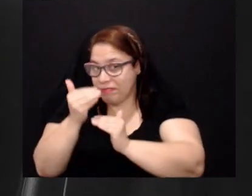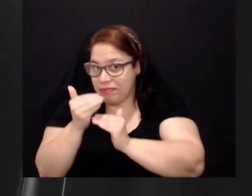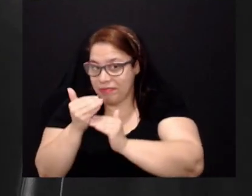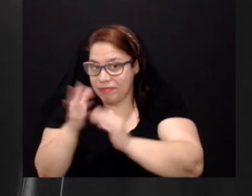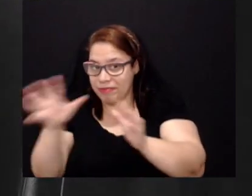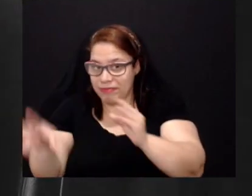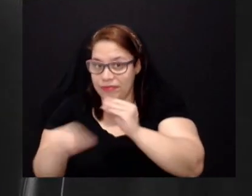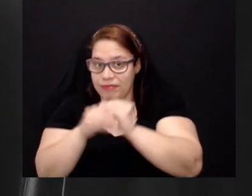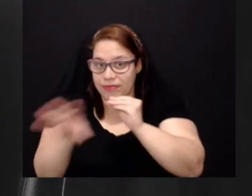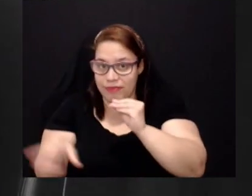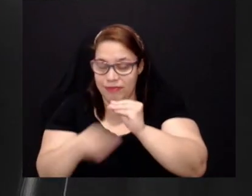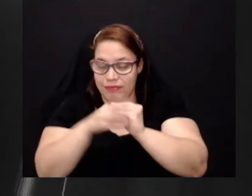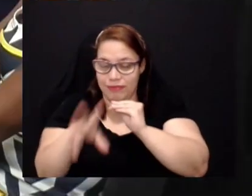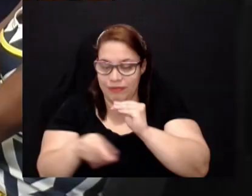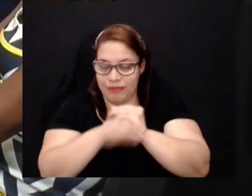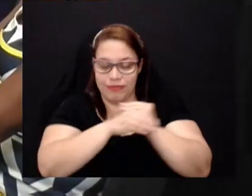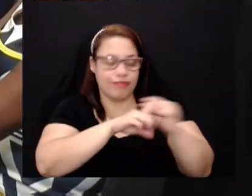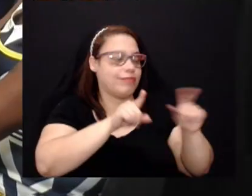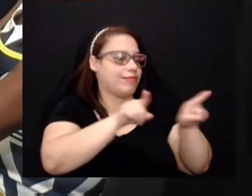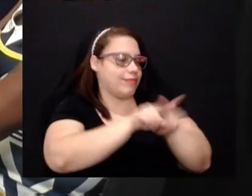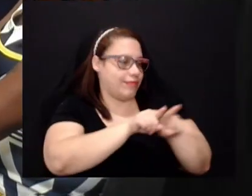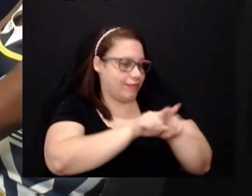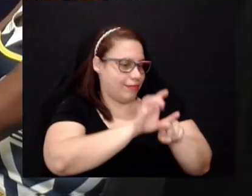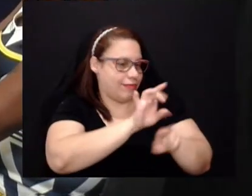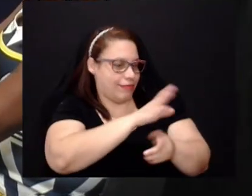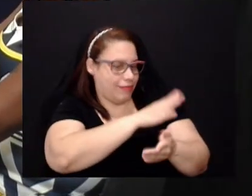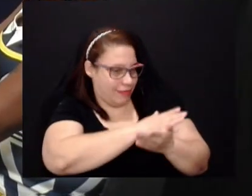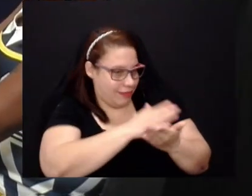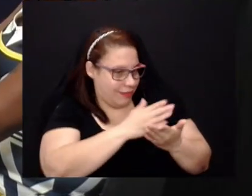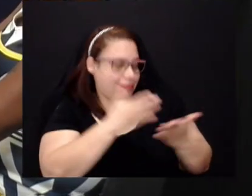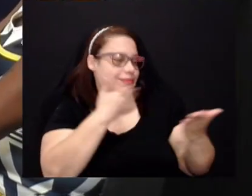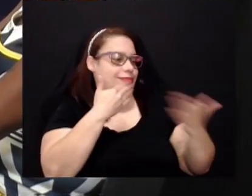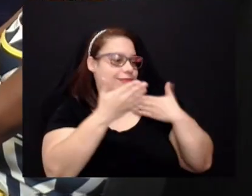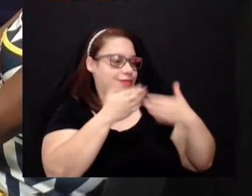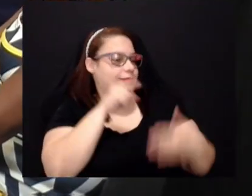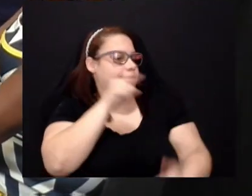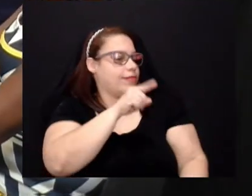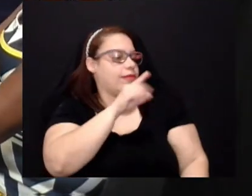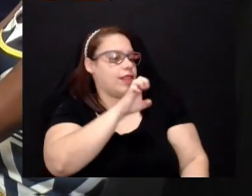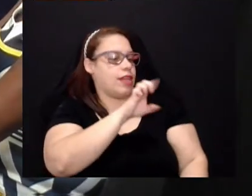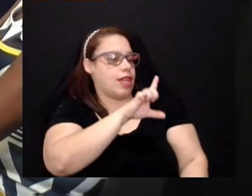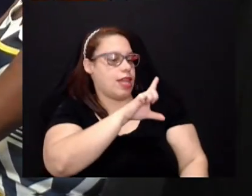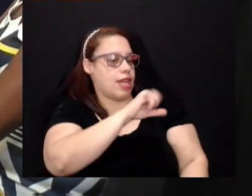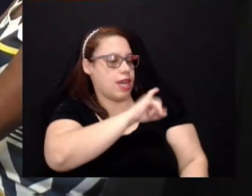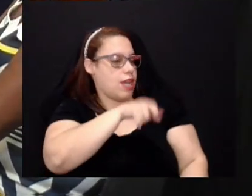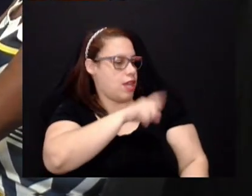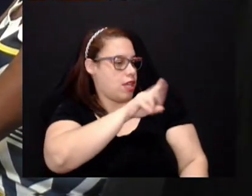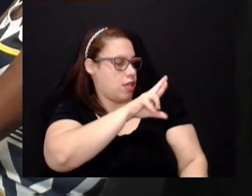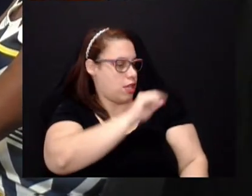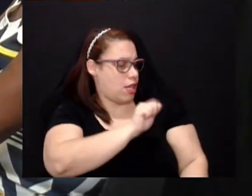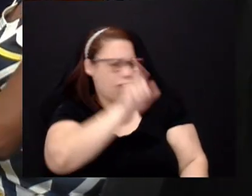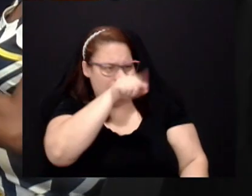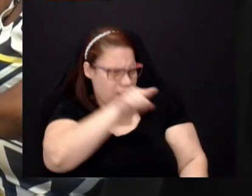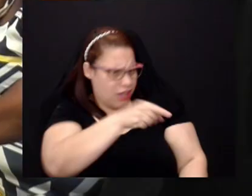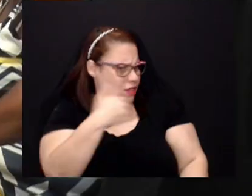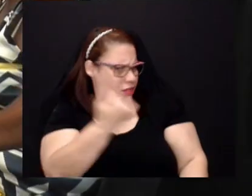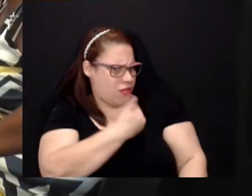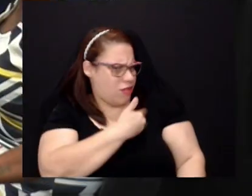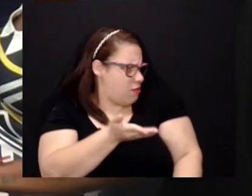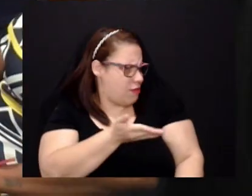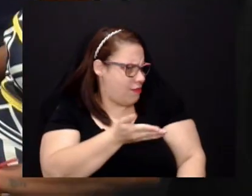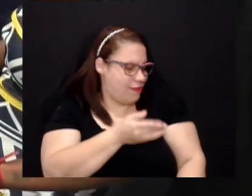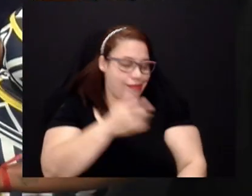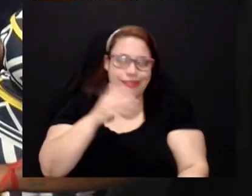complementando. Com certeza. Agora é só o início dessa prosa. E você, Elisandra? Quem é você? Conta pra nós. Tantas coisas,